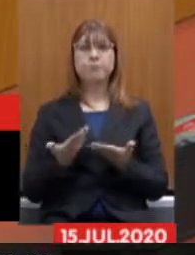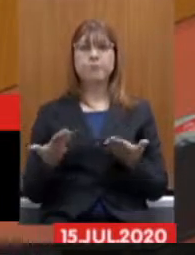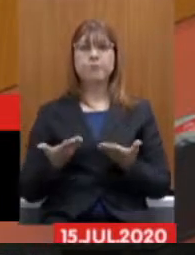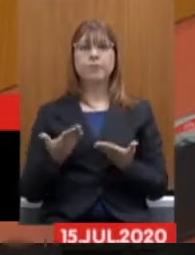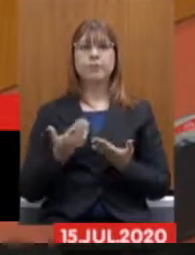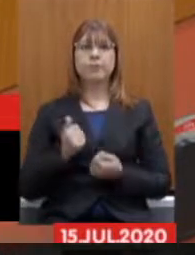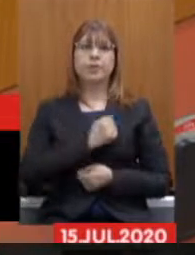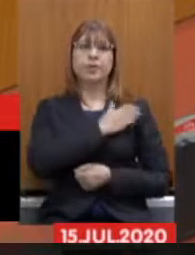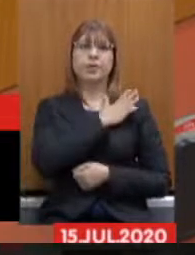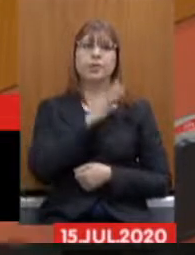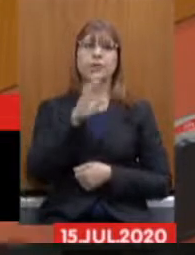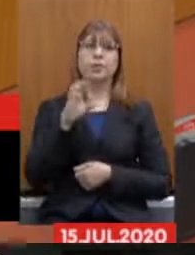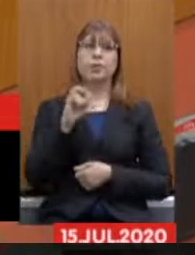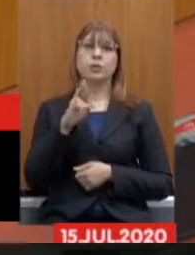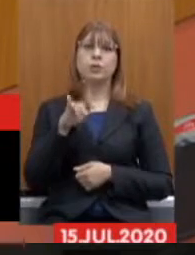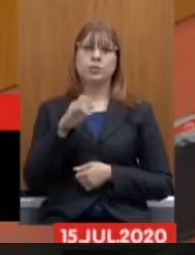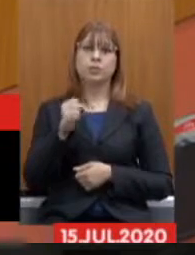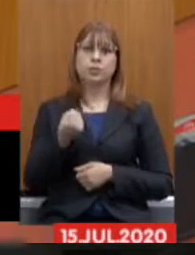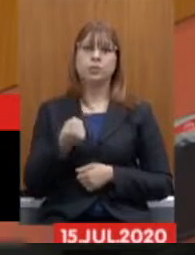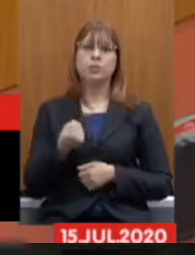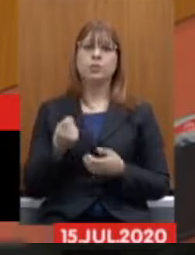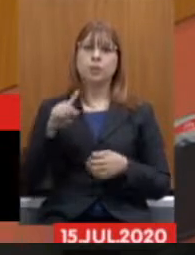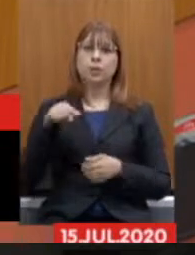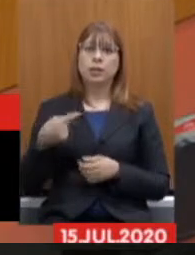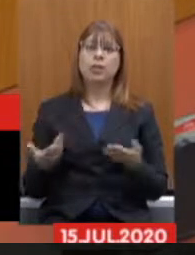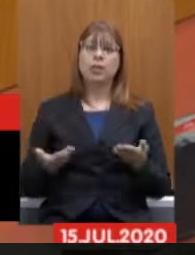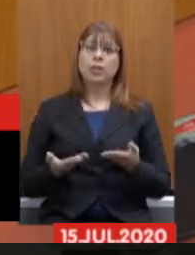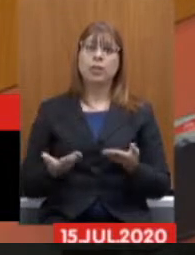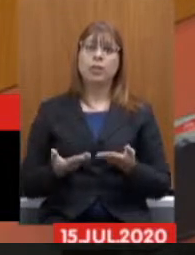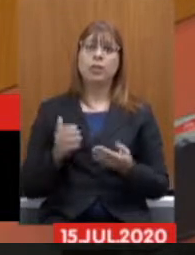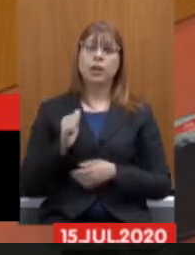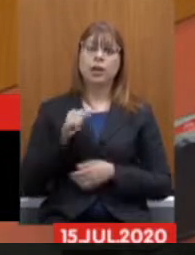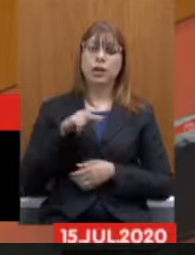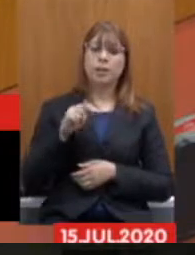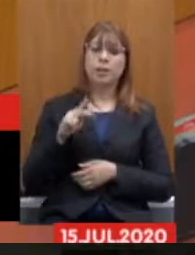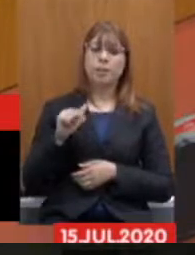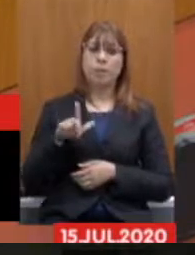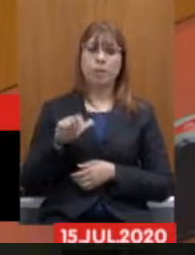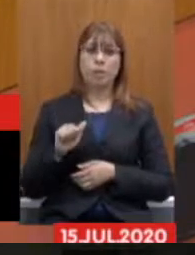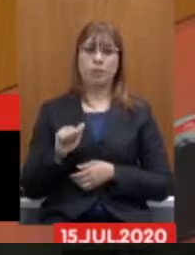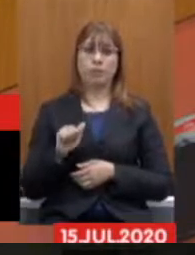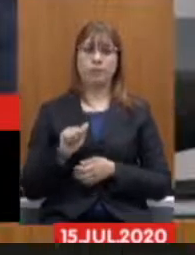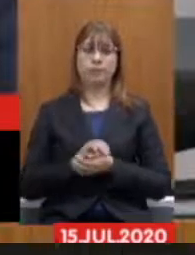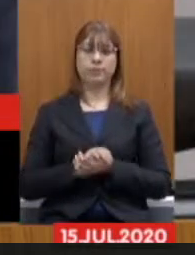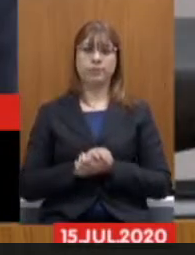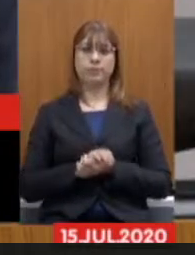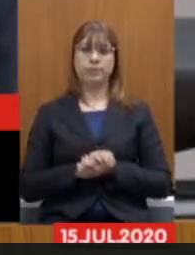deputado sargento rodrigues na sequência ouviremos a deputada ana paula siqueira